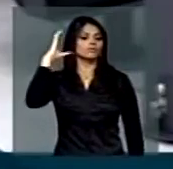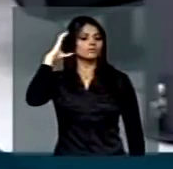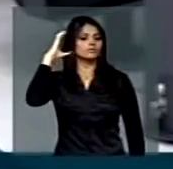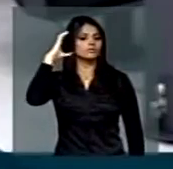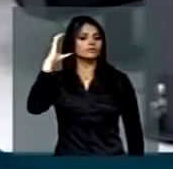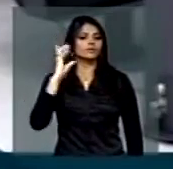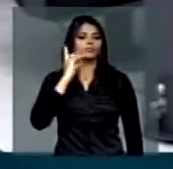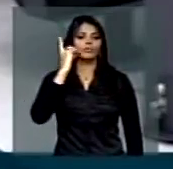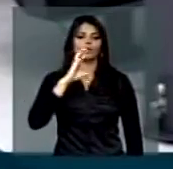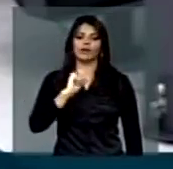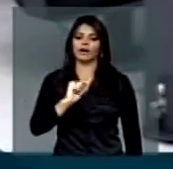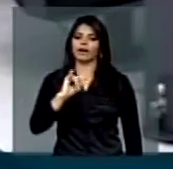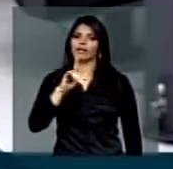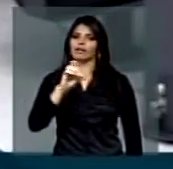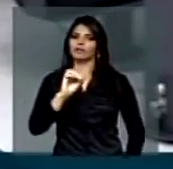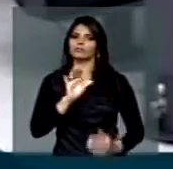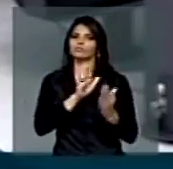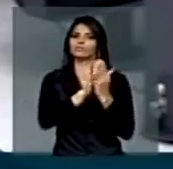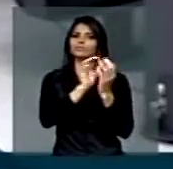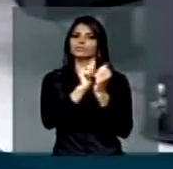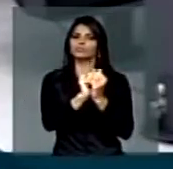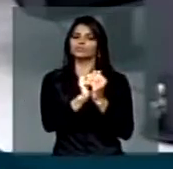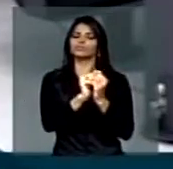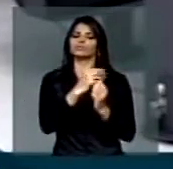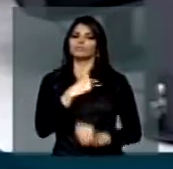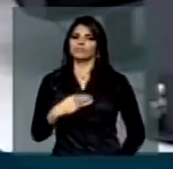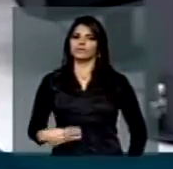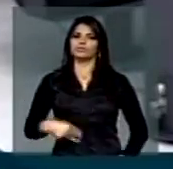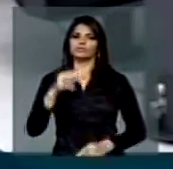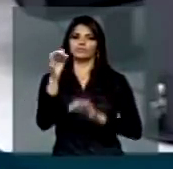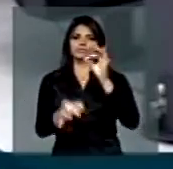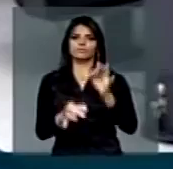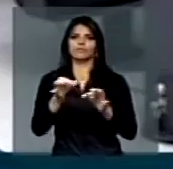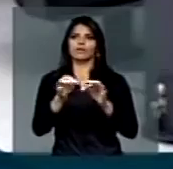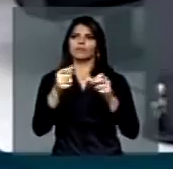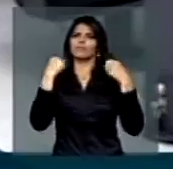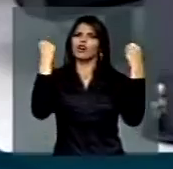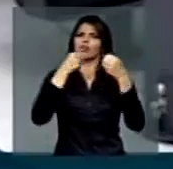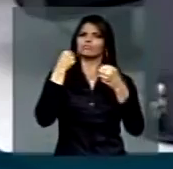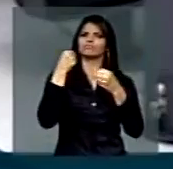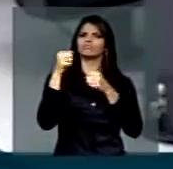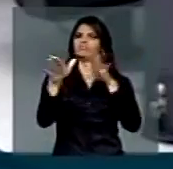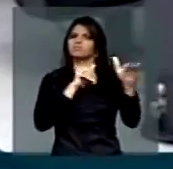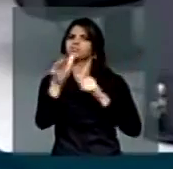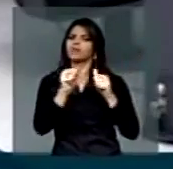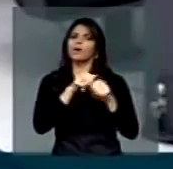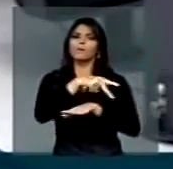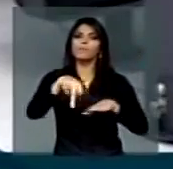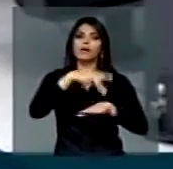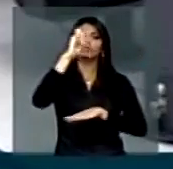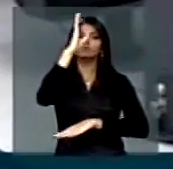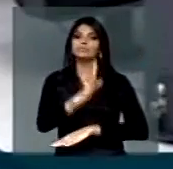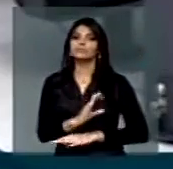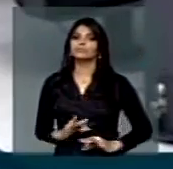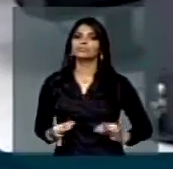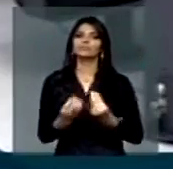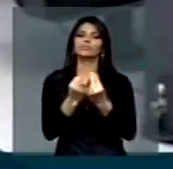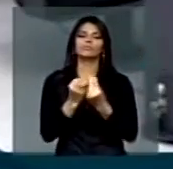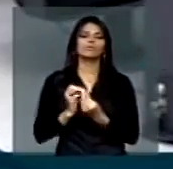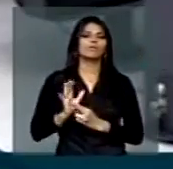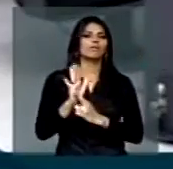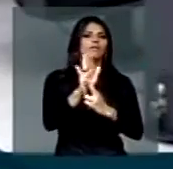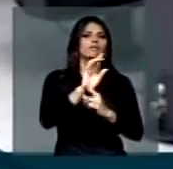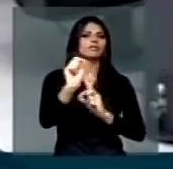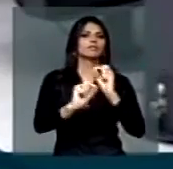esteve com o ministro da Justiça, é isso mesmo. Temos que mobilizar o país em função do que representa